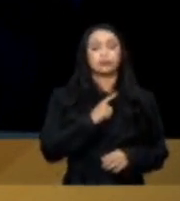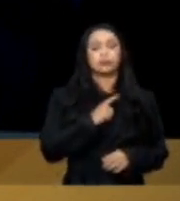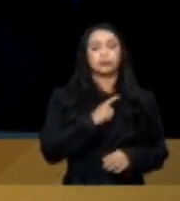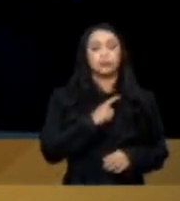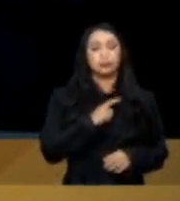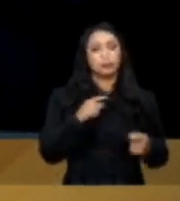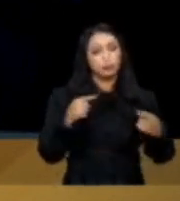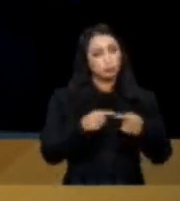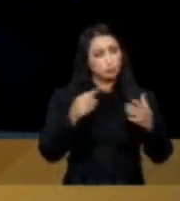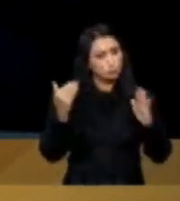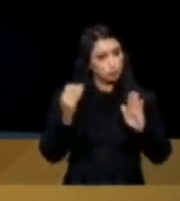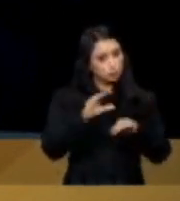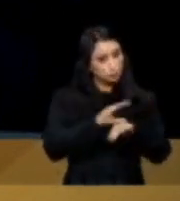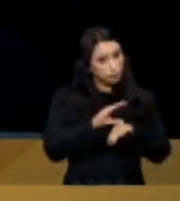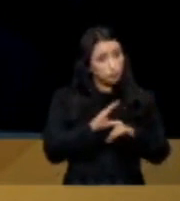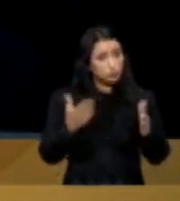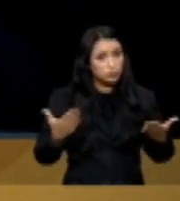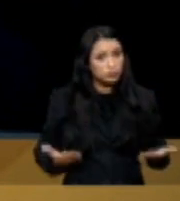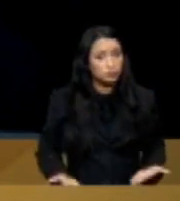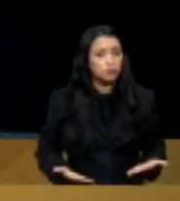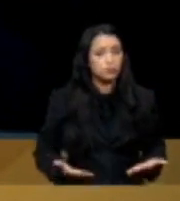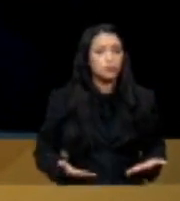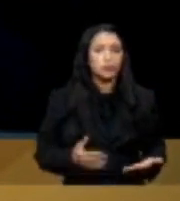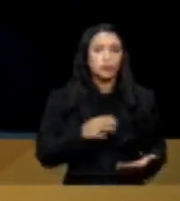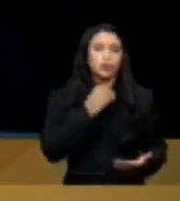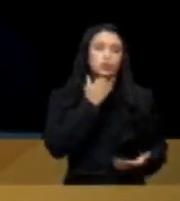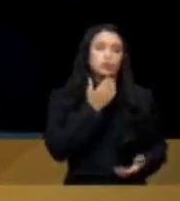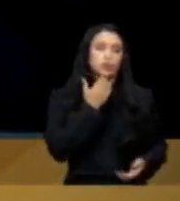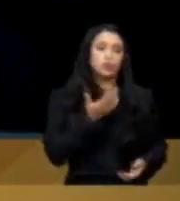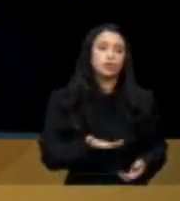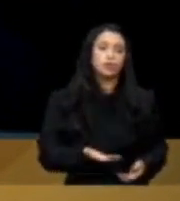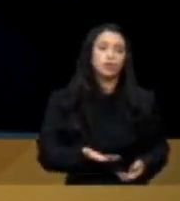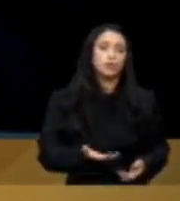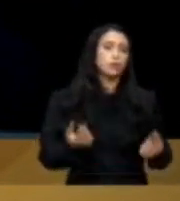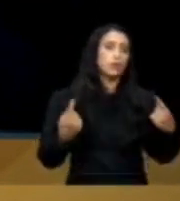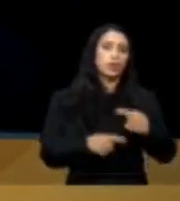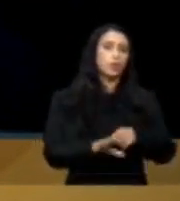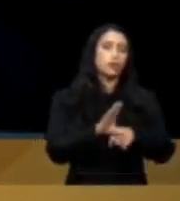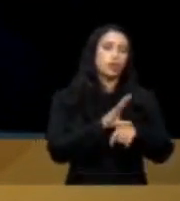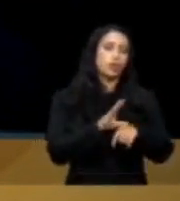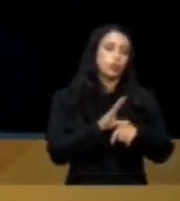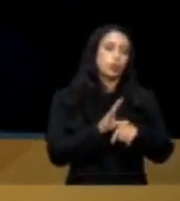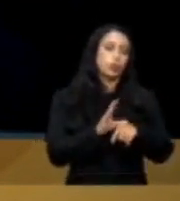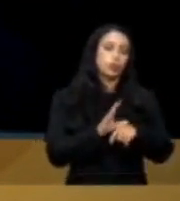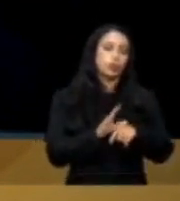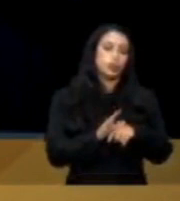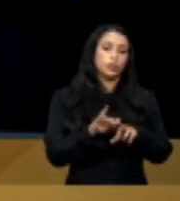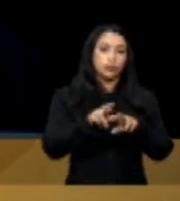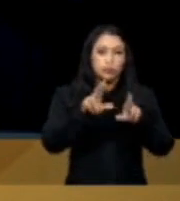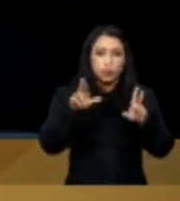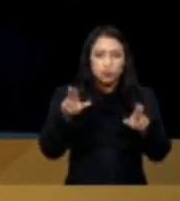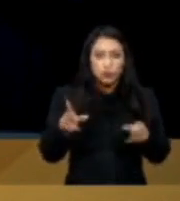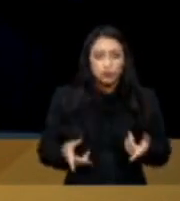ditames constitucionais. Em casos tais, a discriminação não vulnera a Constituição. A distinção